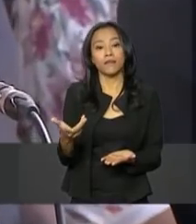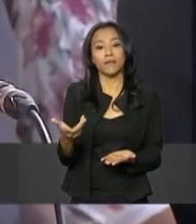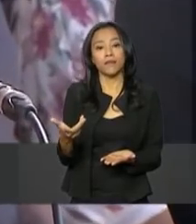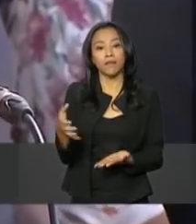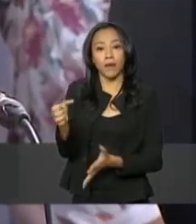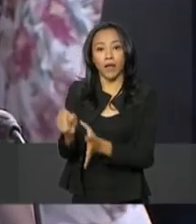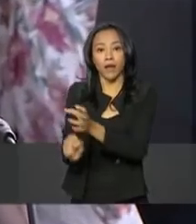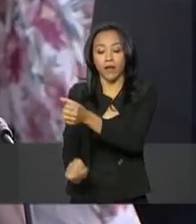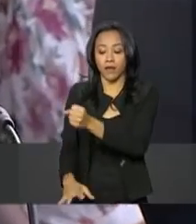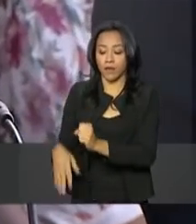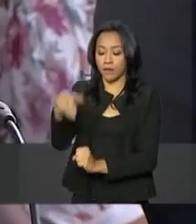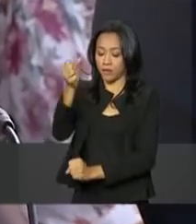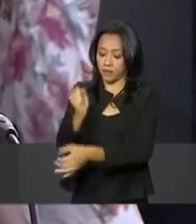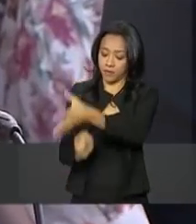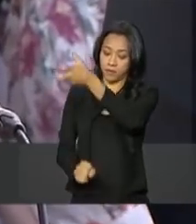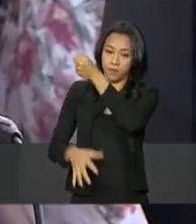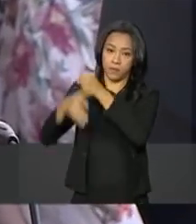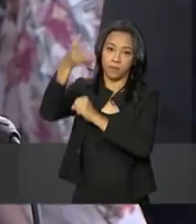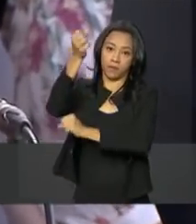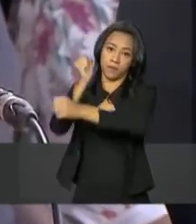o hasteamento e a troca da bandeira.